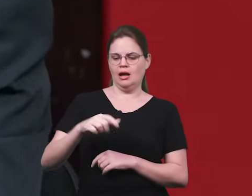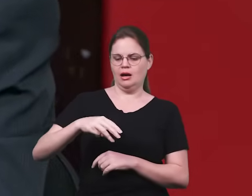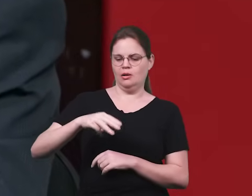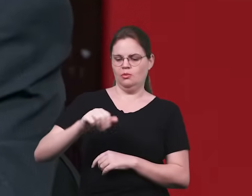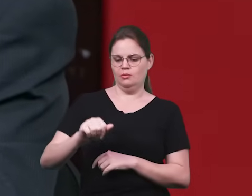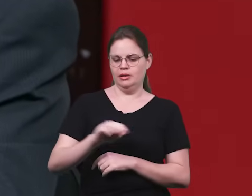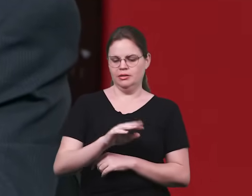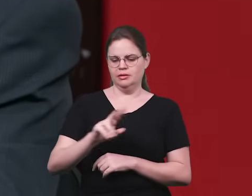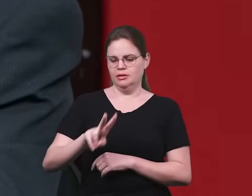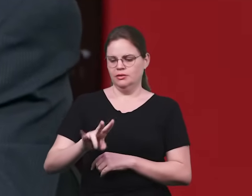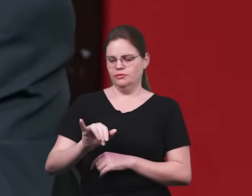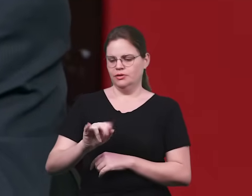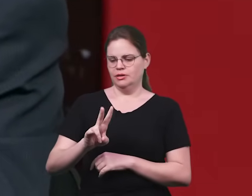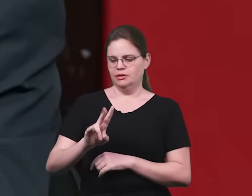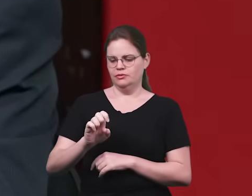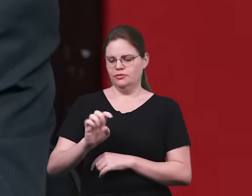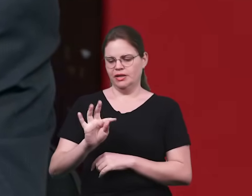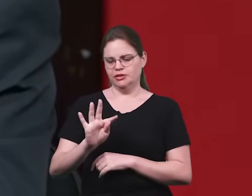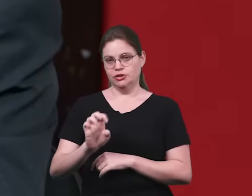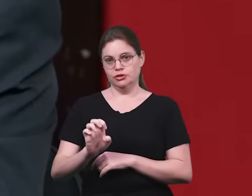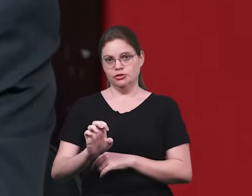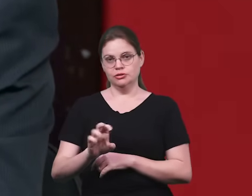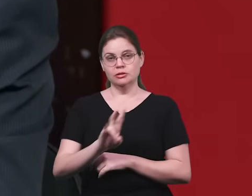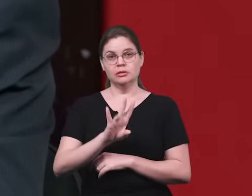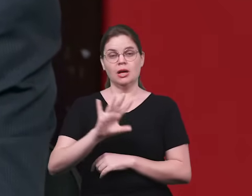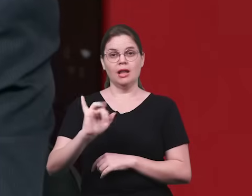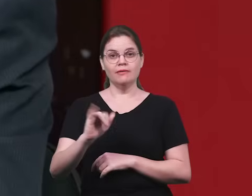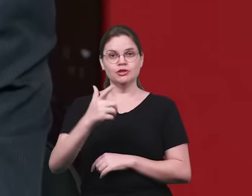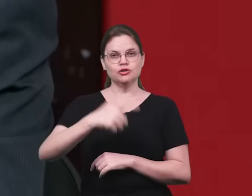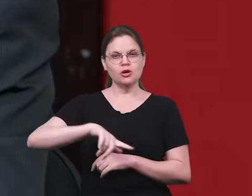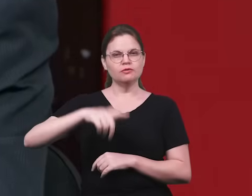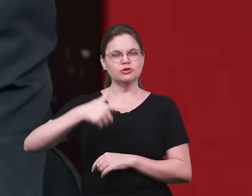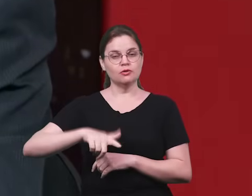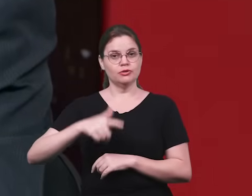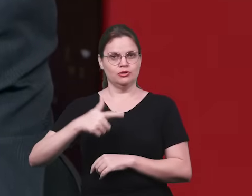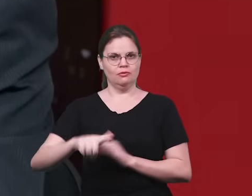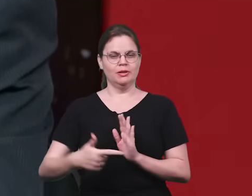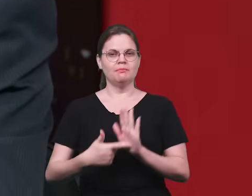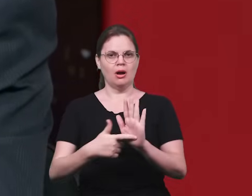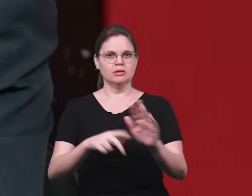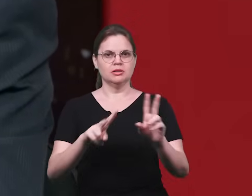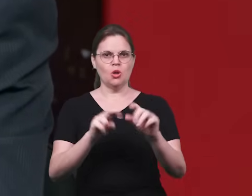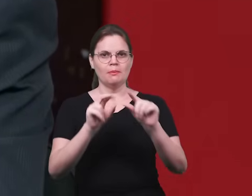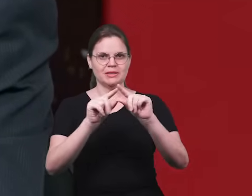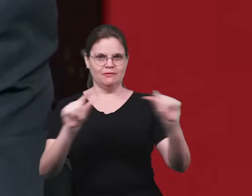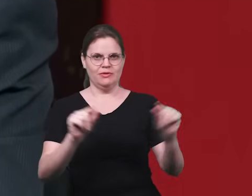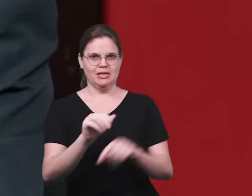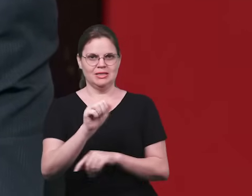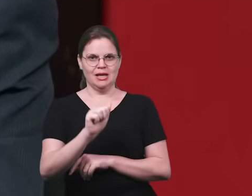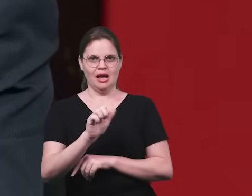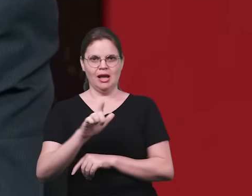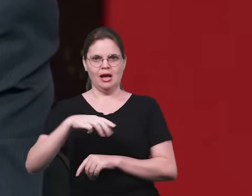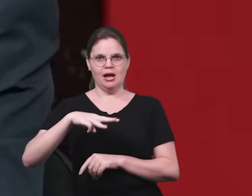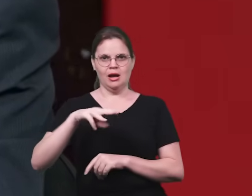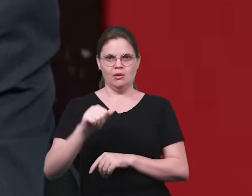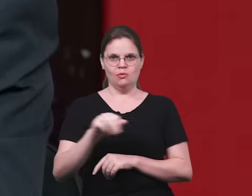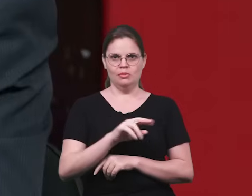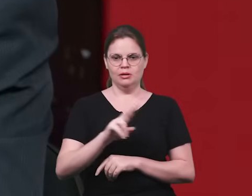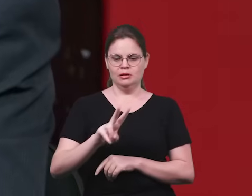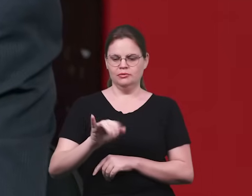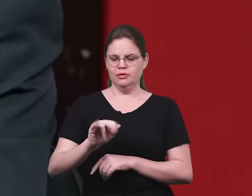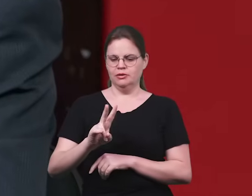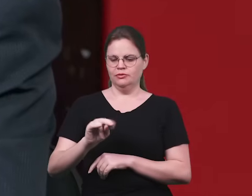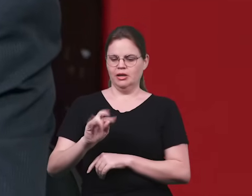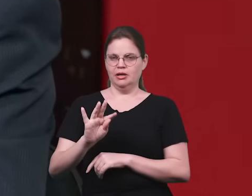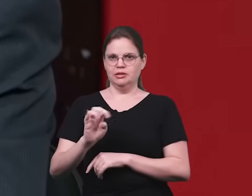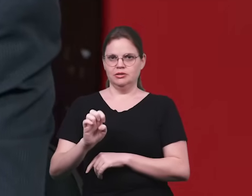vivente. E ela vai aparecer repetidas vezes, né, com relação aos seres